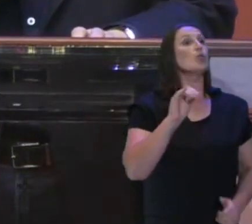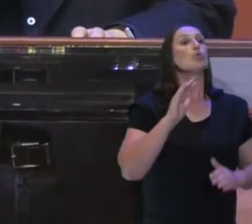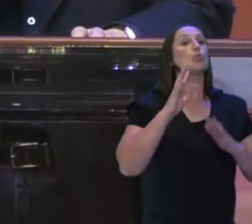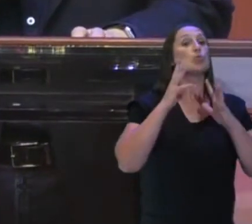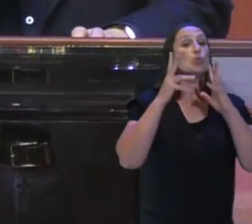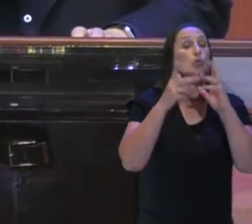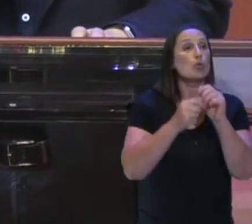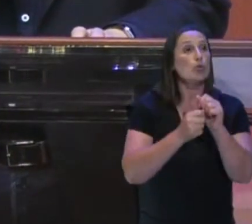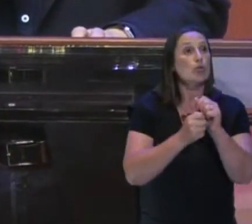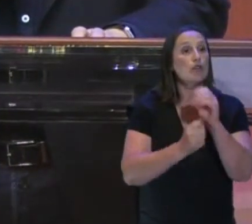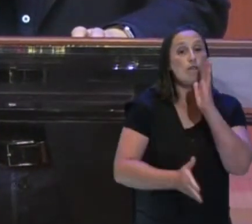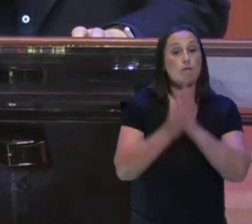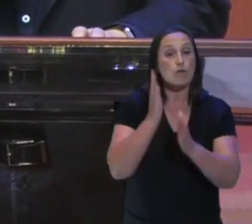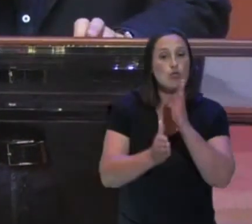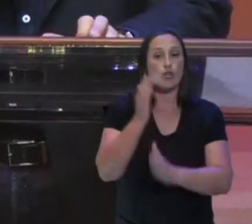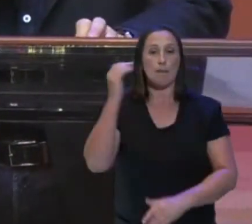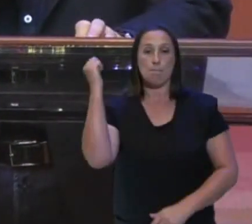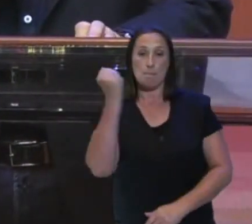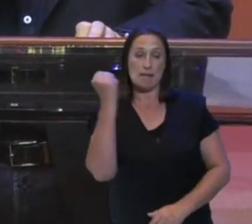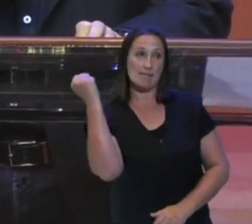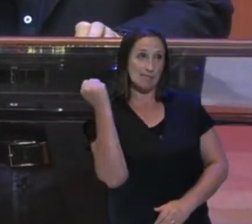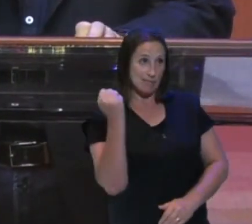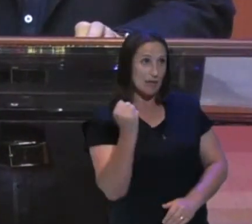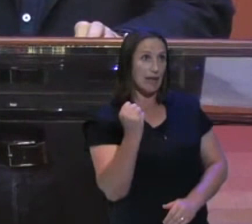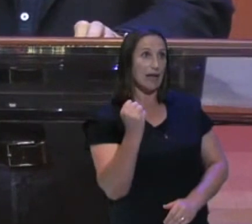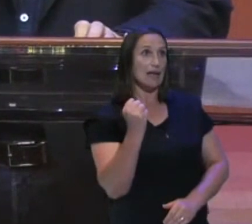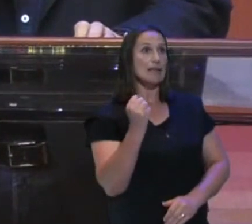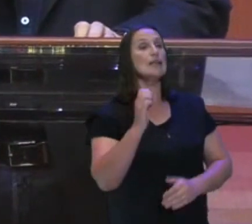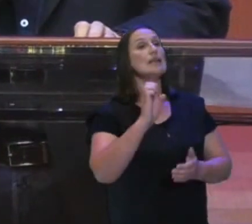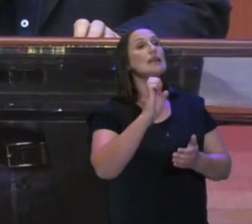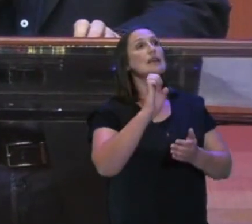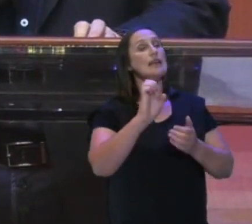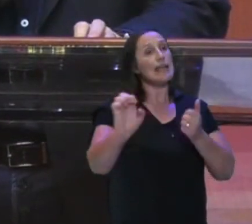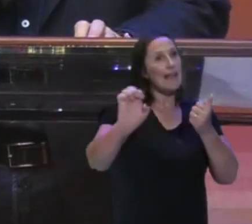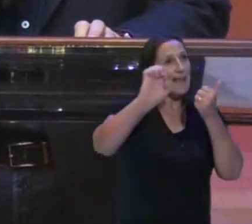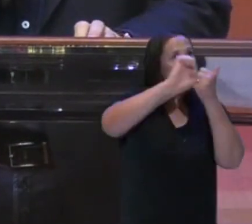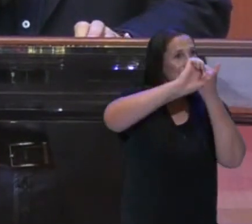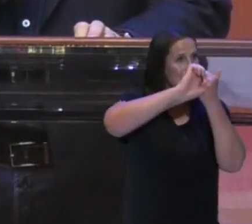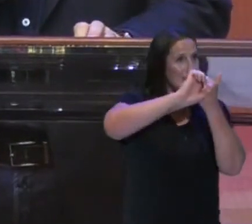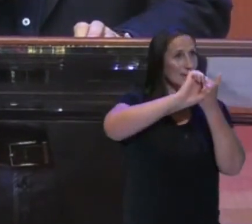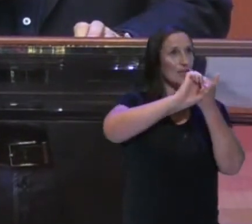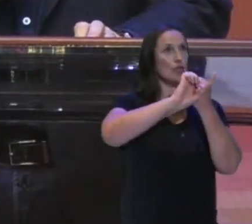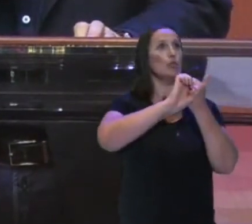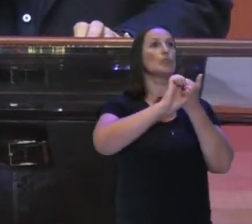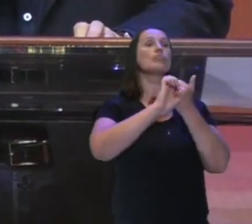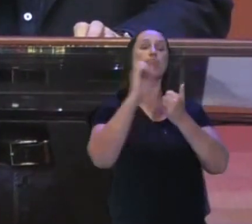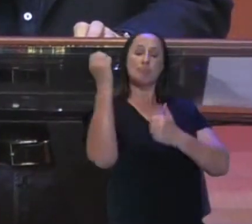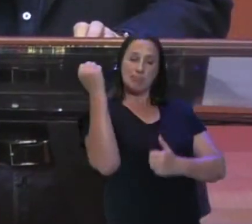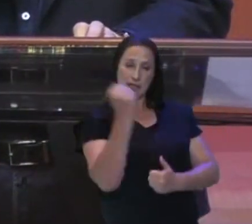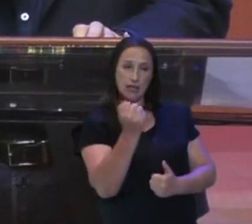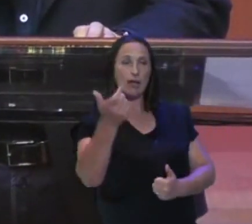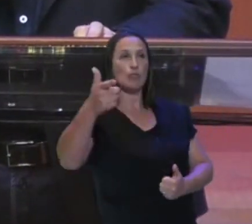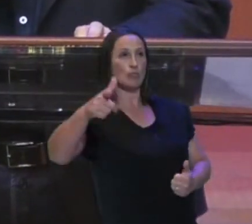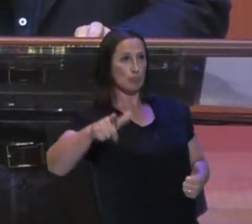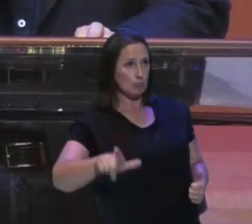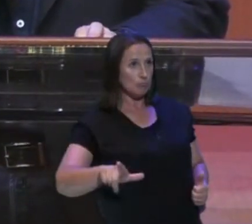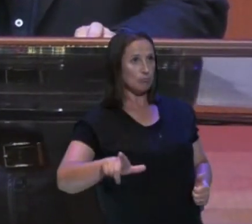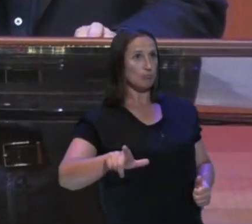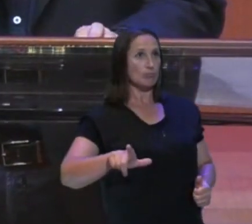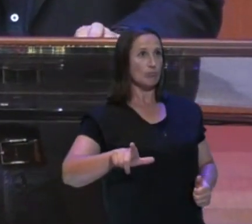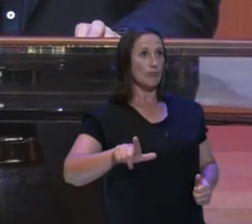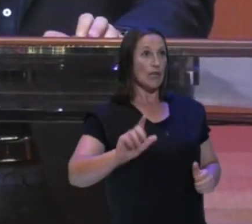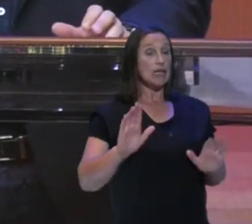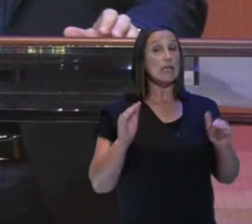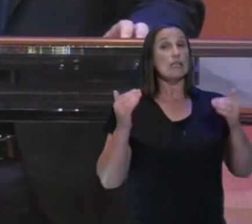de Azael, e Eliseu matará todo aquele que escapar da espada de Jeú. No entanto, fiz